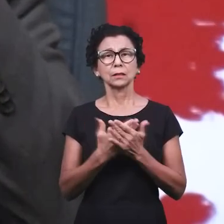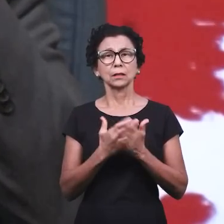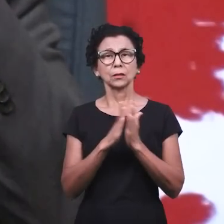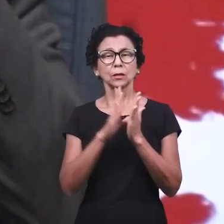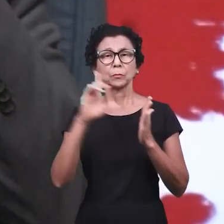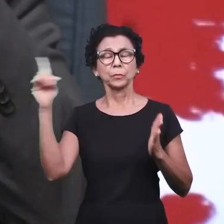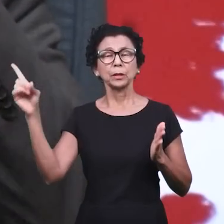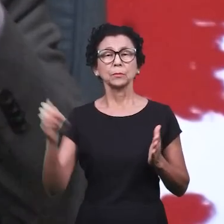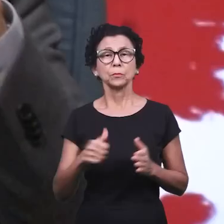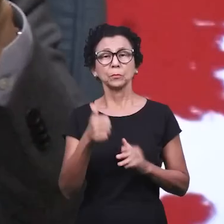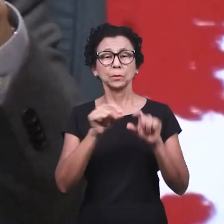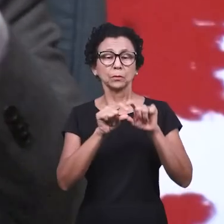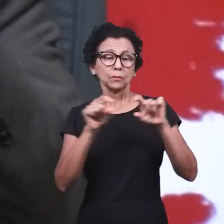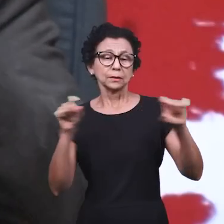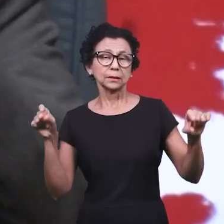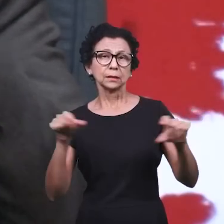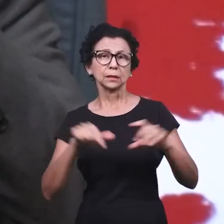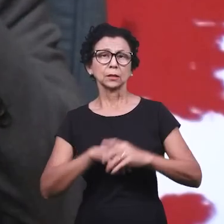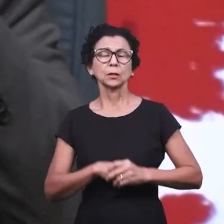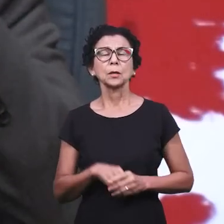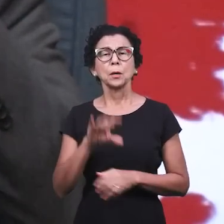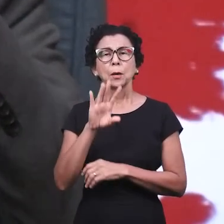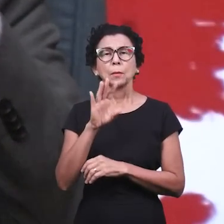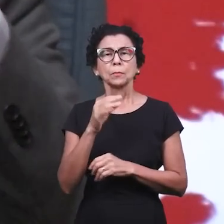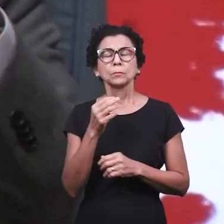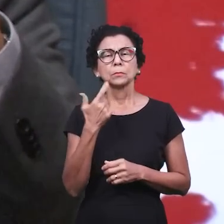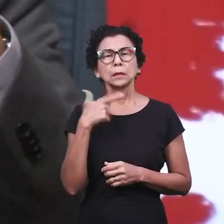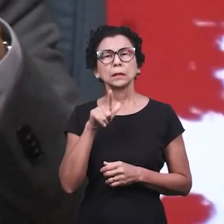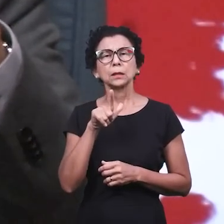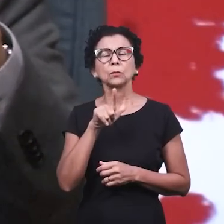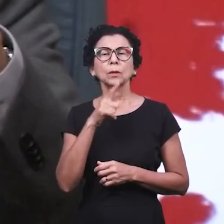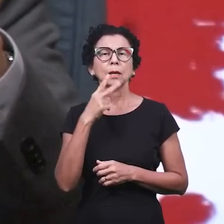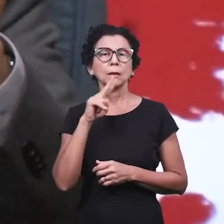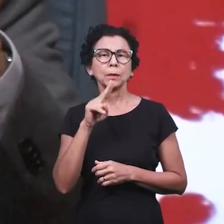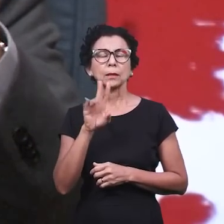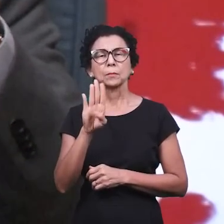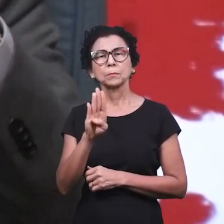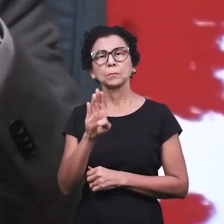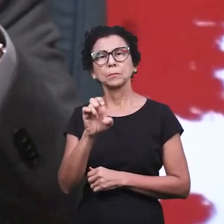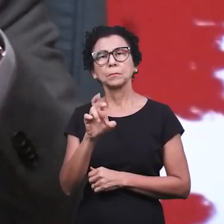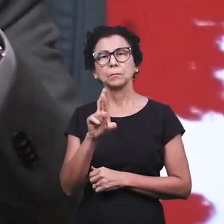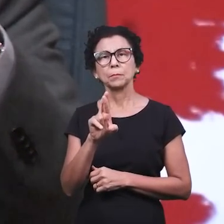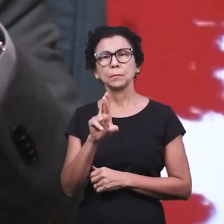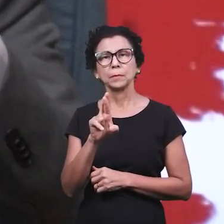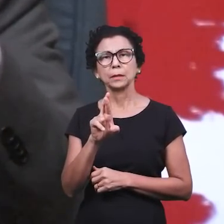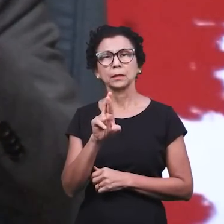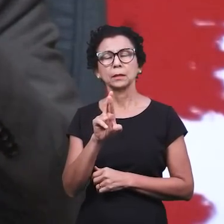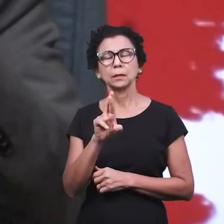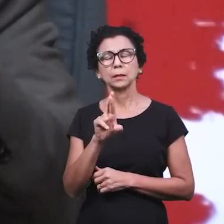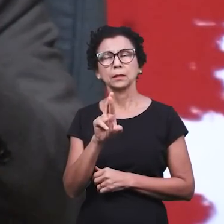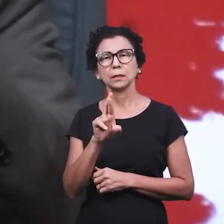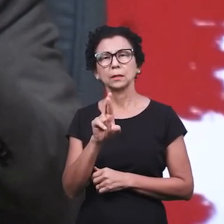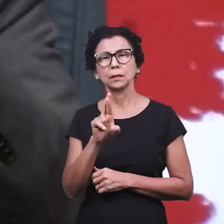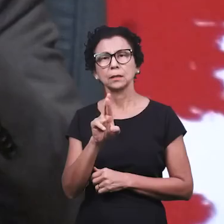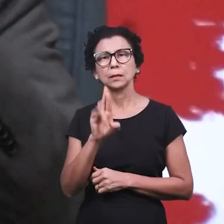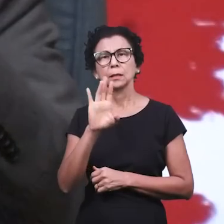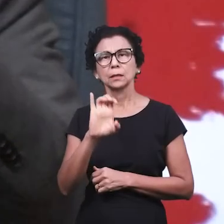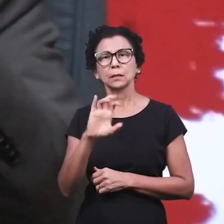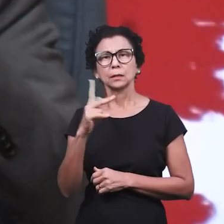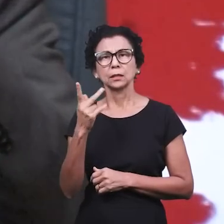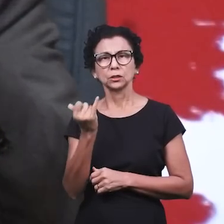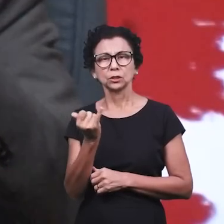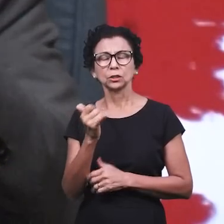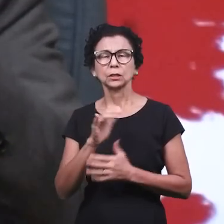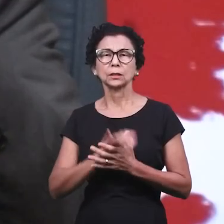Bíblia, primeiro versículo da Bíblia, Bereshit bara Elohim